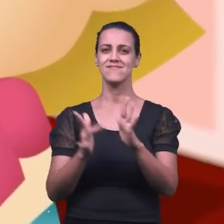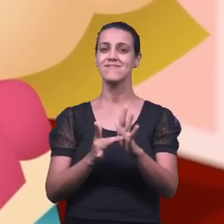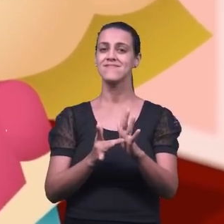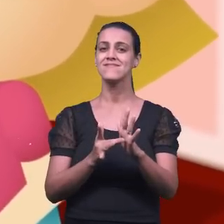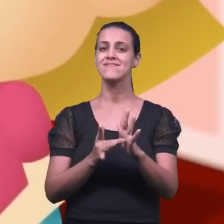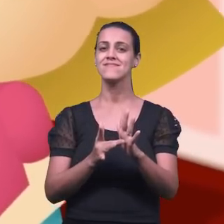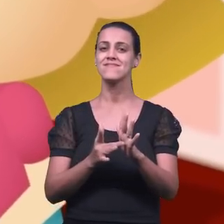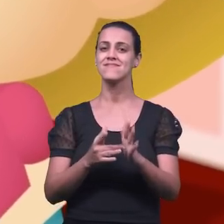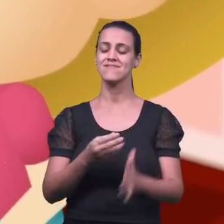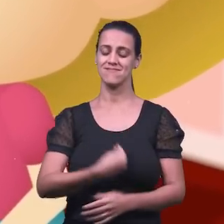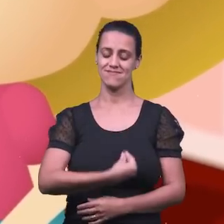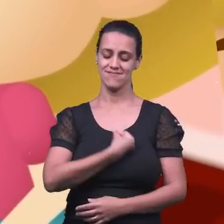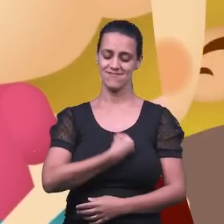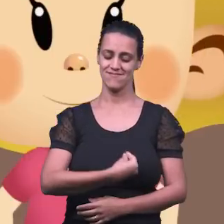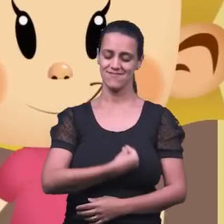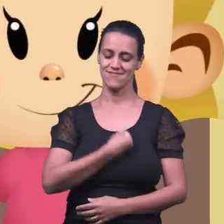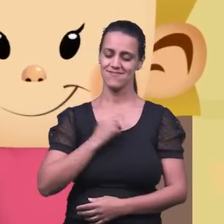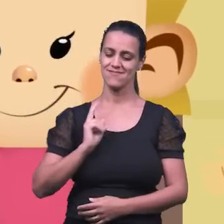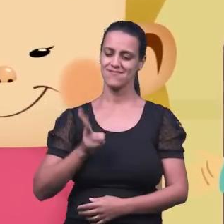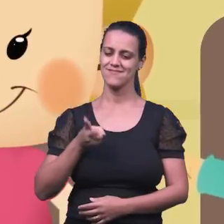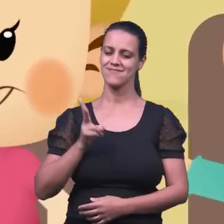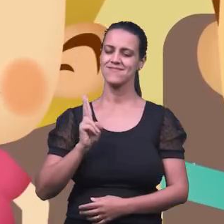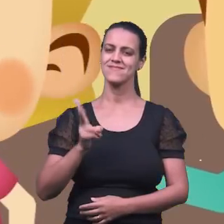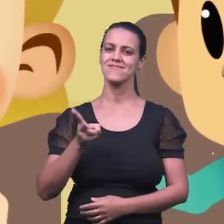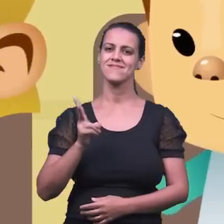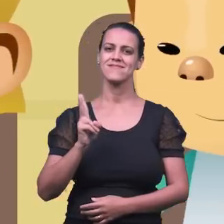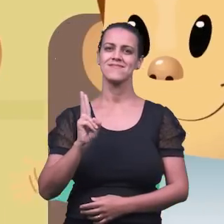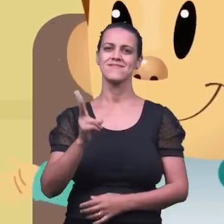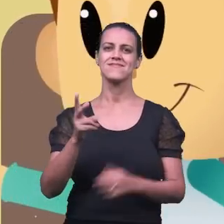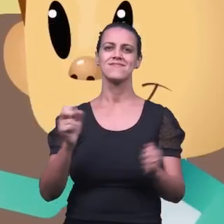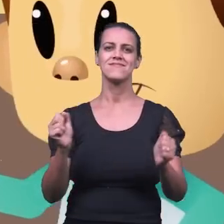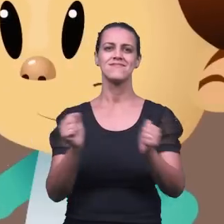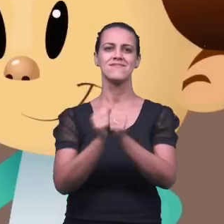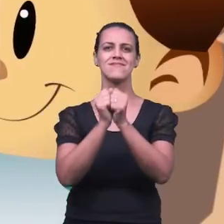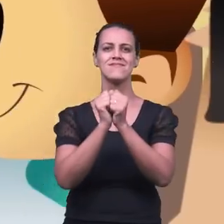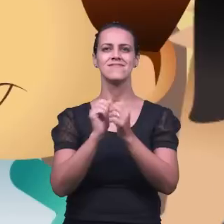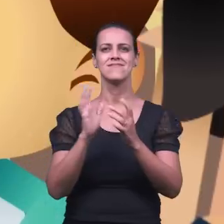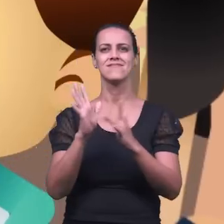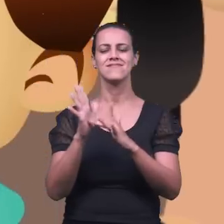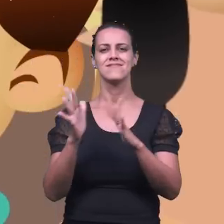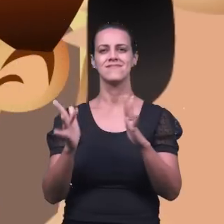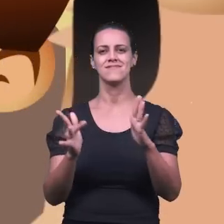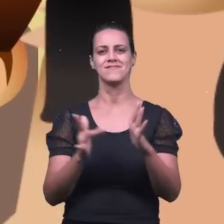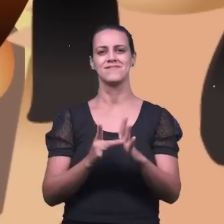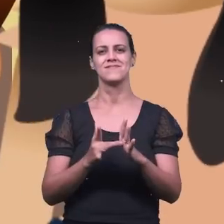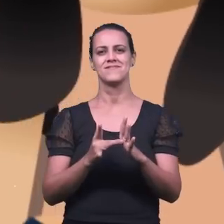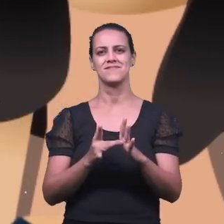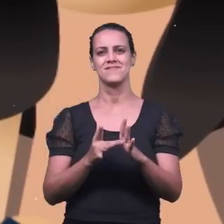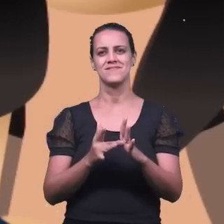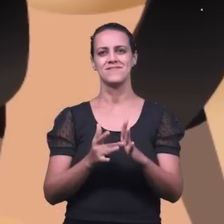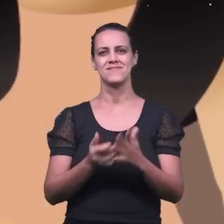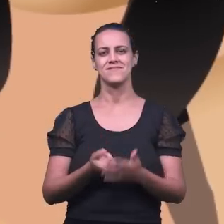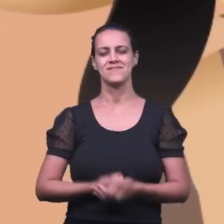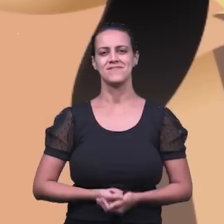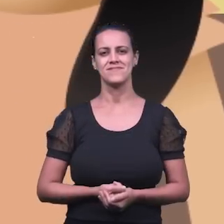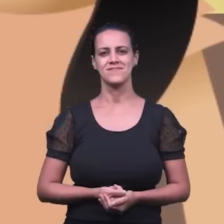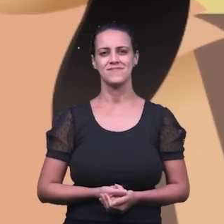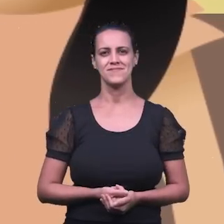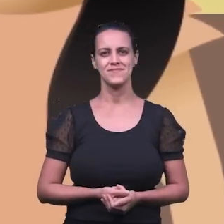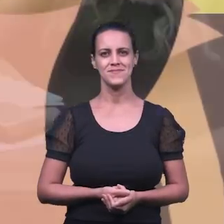viverei com Jesus, e para sempre viverei com